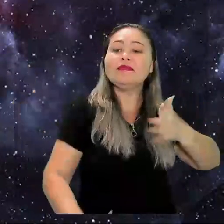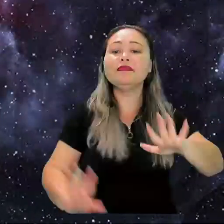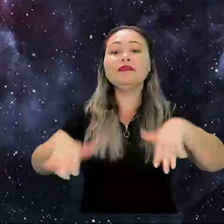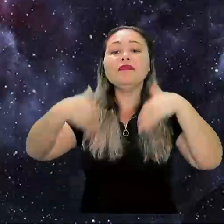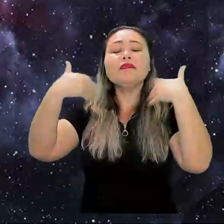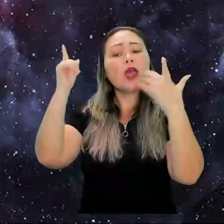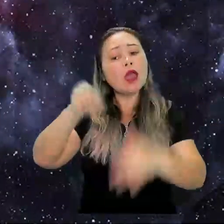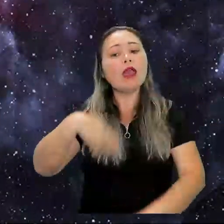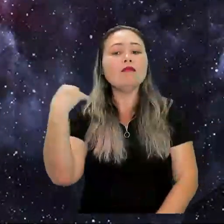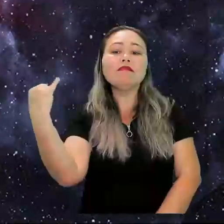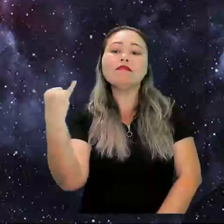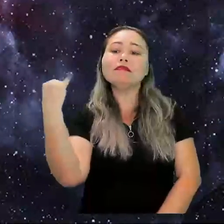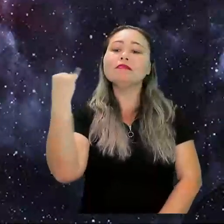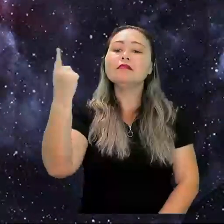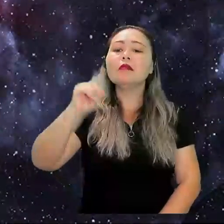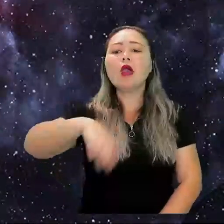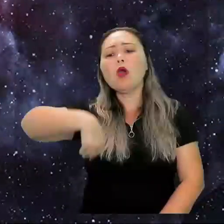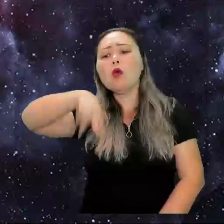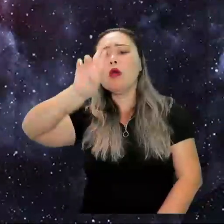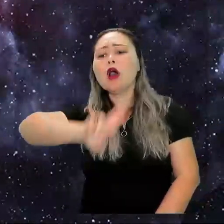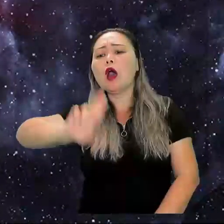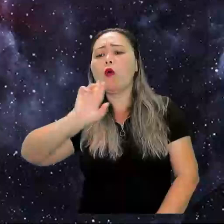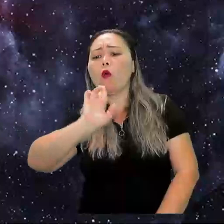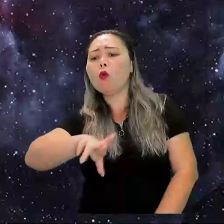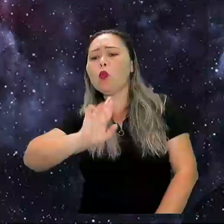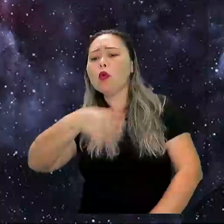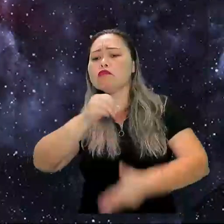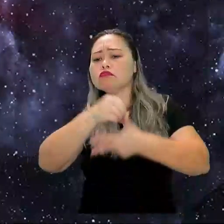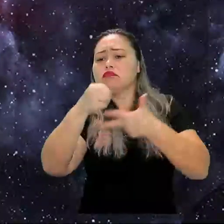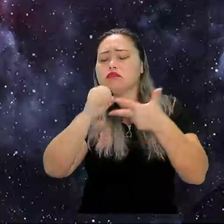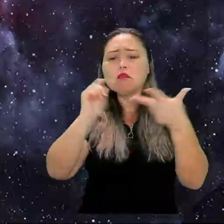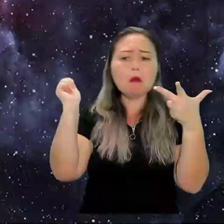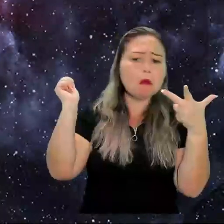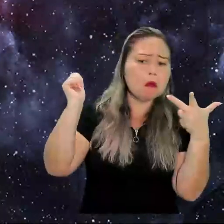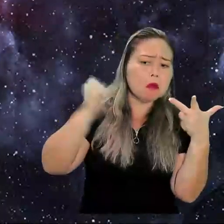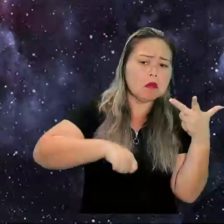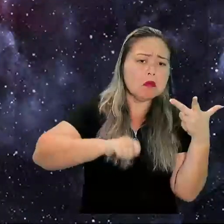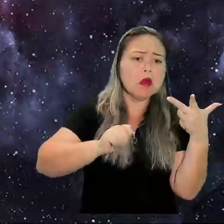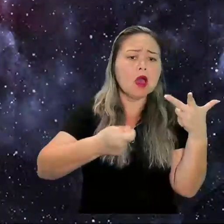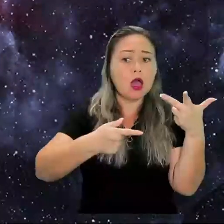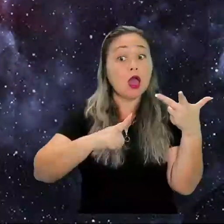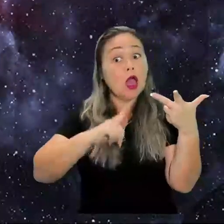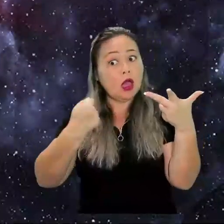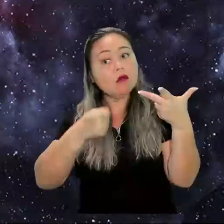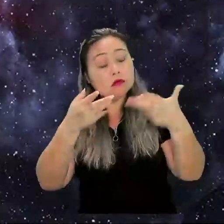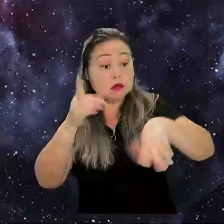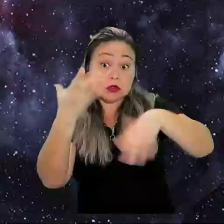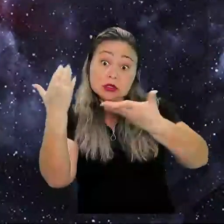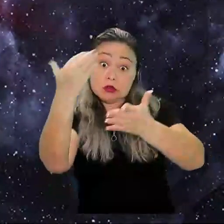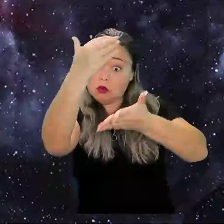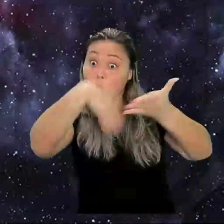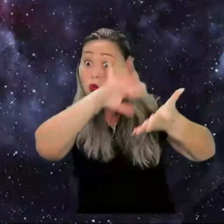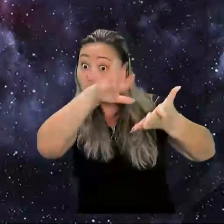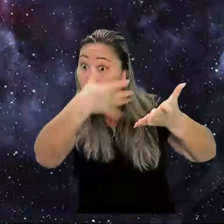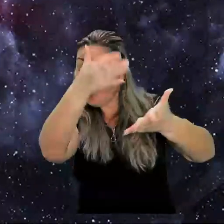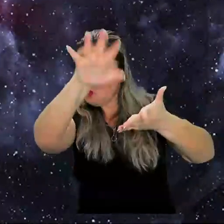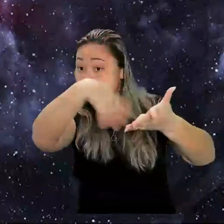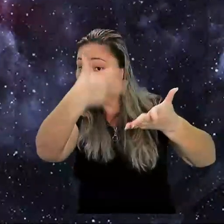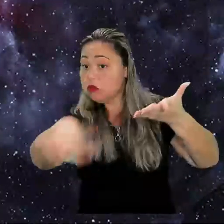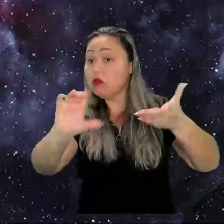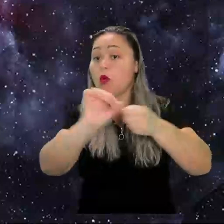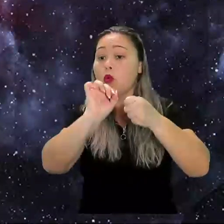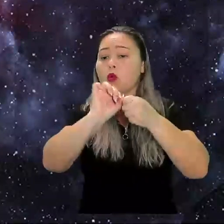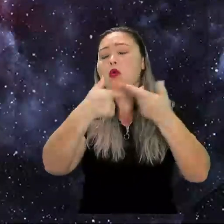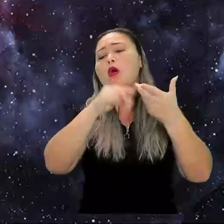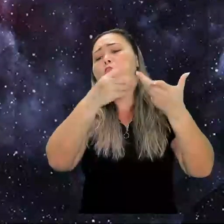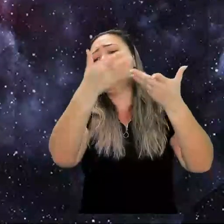gente, é importante, né? Então, quanto mais a gente puder resolver questões do Enem, se a gente pudesse, é que a gente precisa cumprir com o currículo, né? Passar tudo